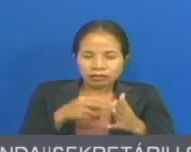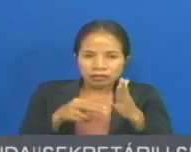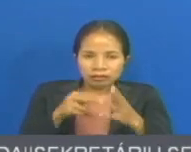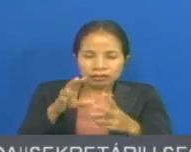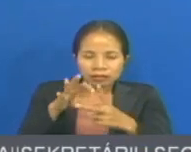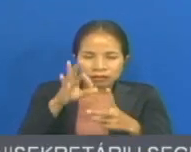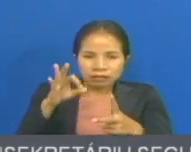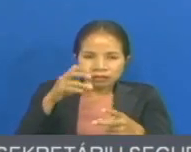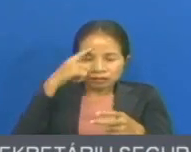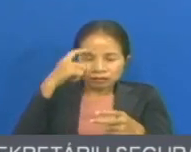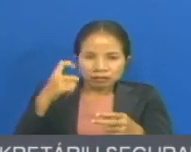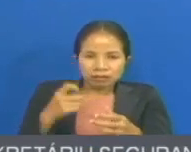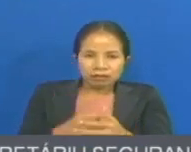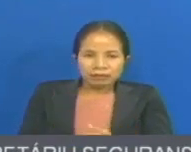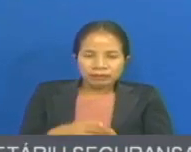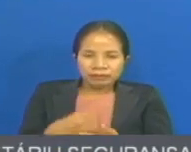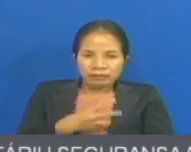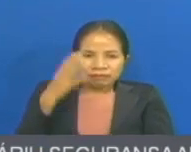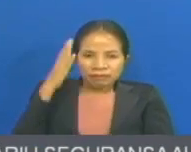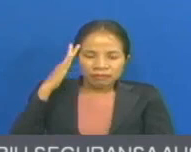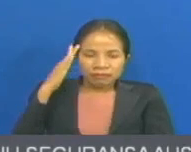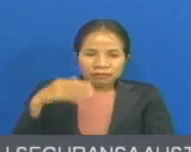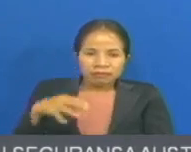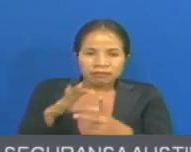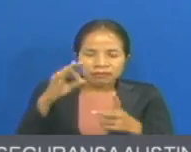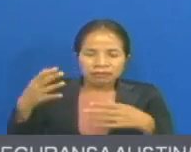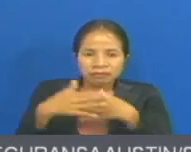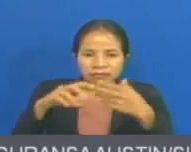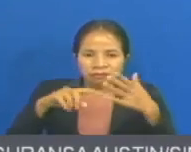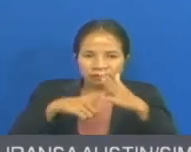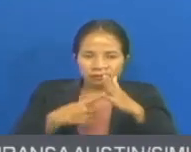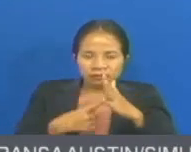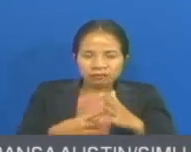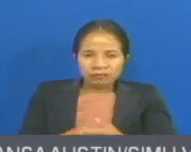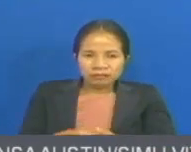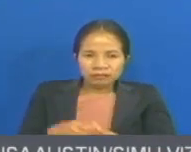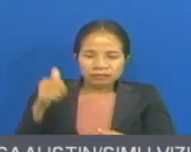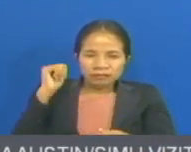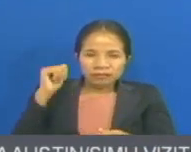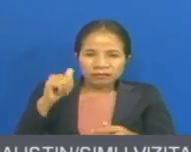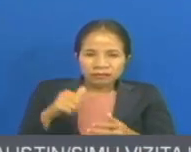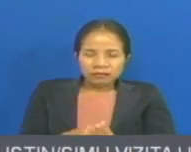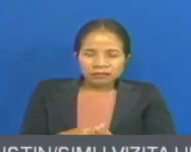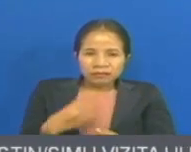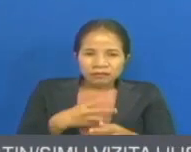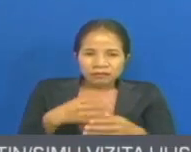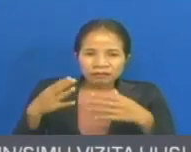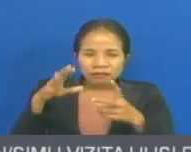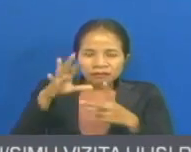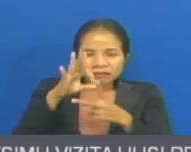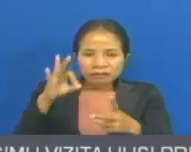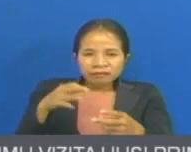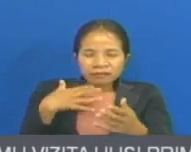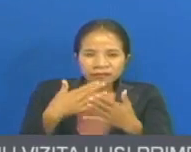tamba ita tene eleição besicato hahuona campanha. Pois está tudo eleição, então de clima